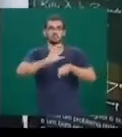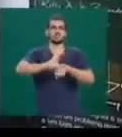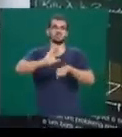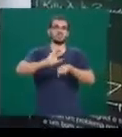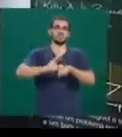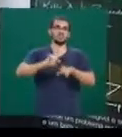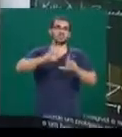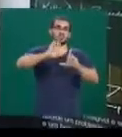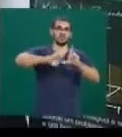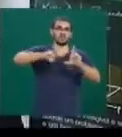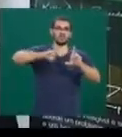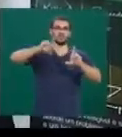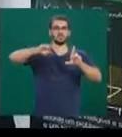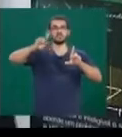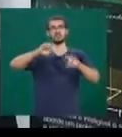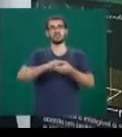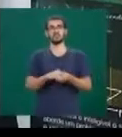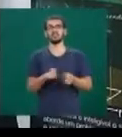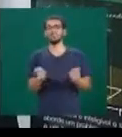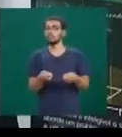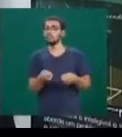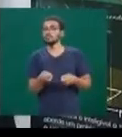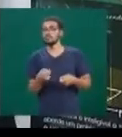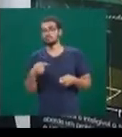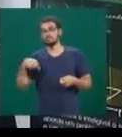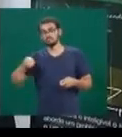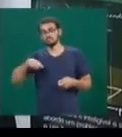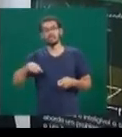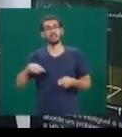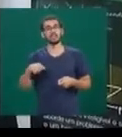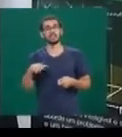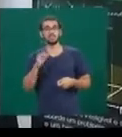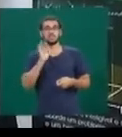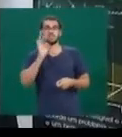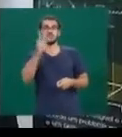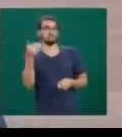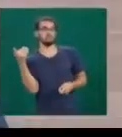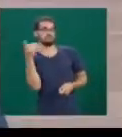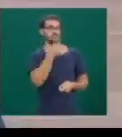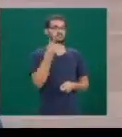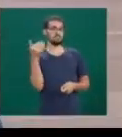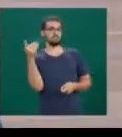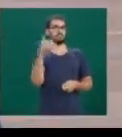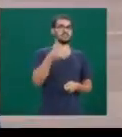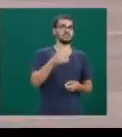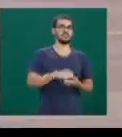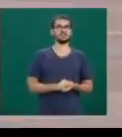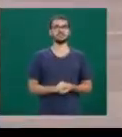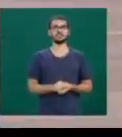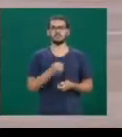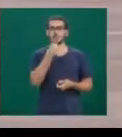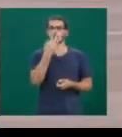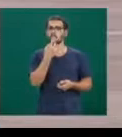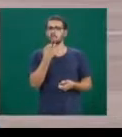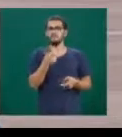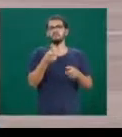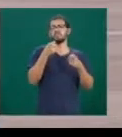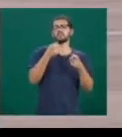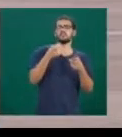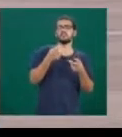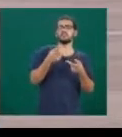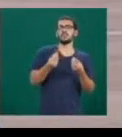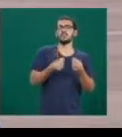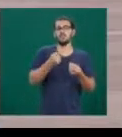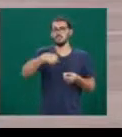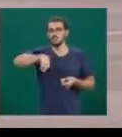desses meninos para as duas graduações aqui da universidade. Como é bom, né, ver o envolvimento desses estudantes